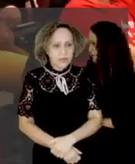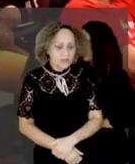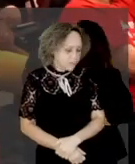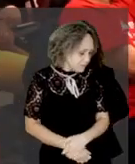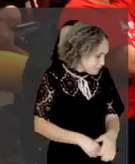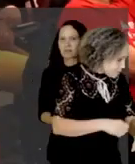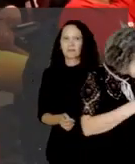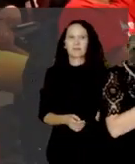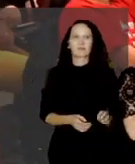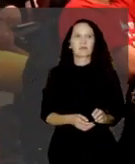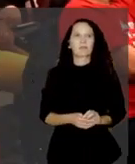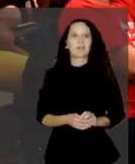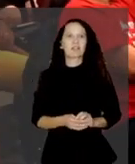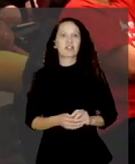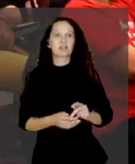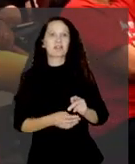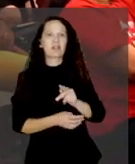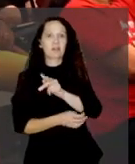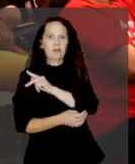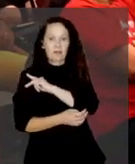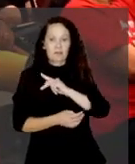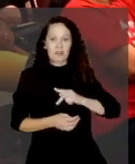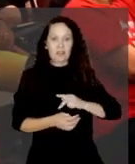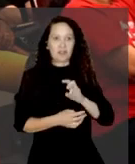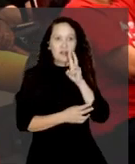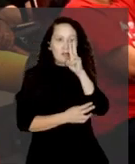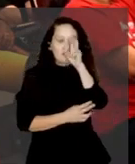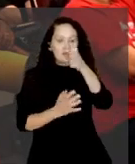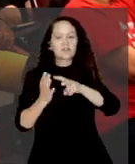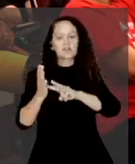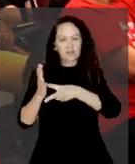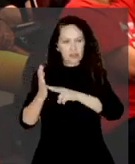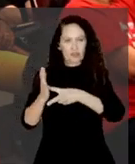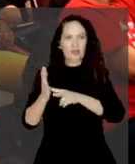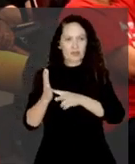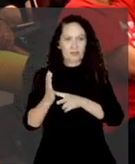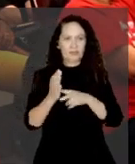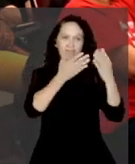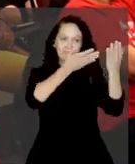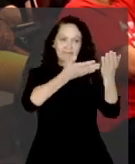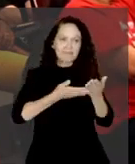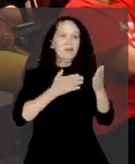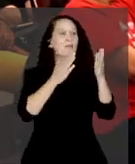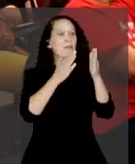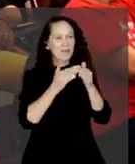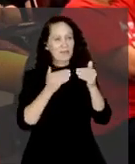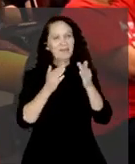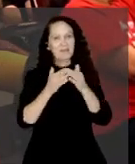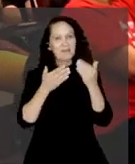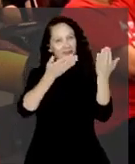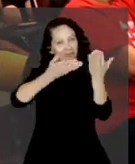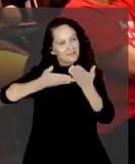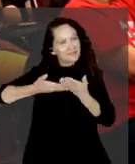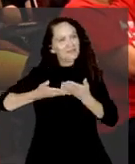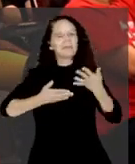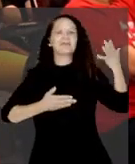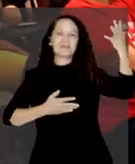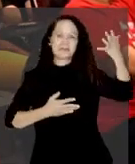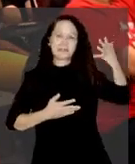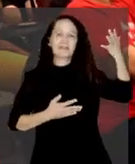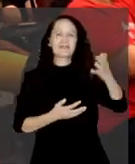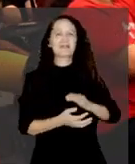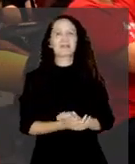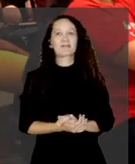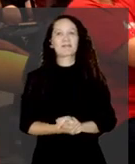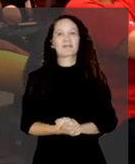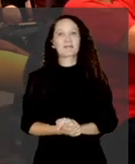Porque esse é um ato de construção, esse é um ato de referência à democracia, por favor. E o nosso companheiro